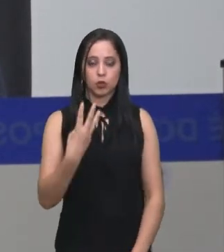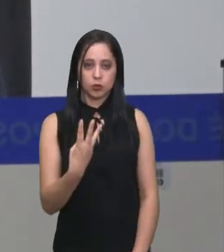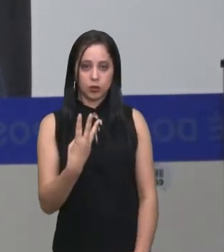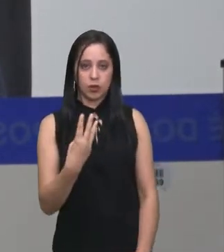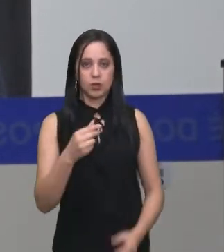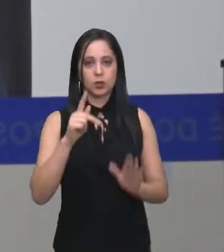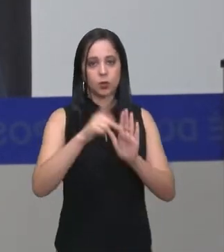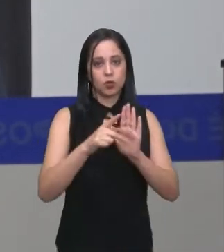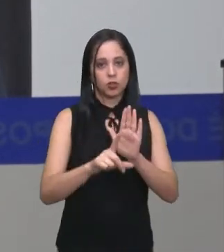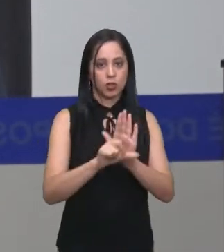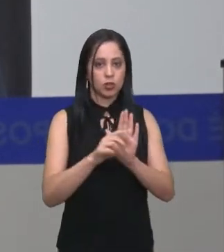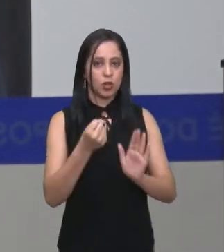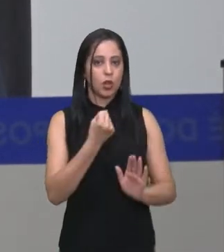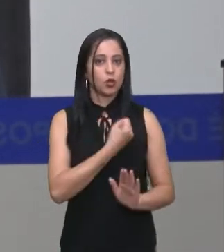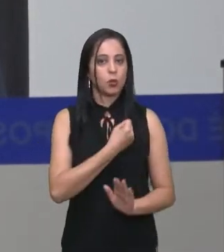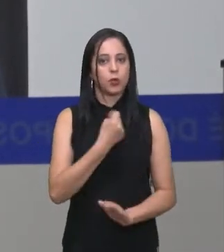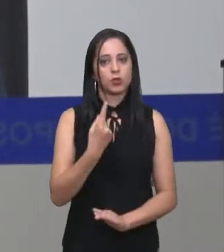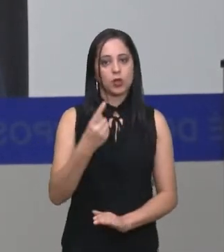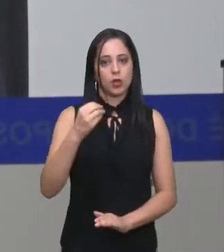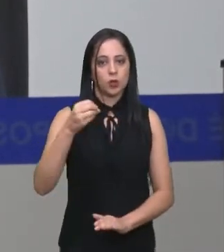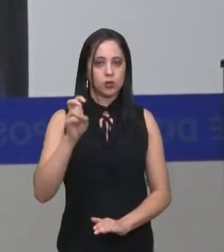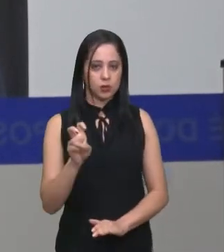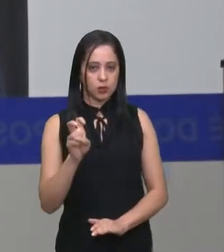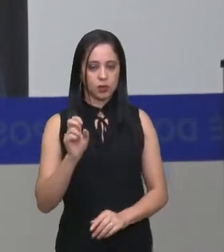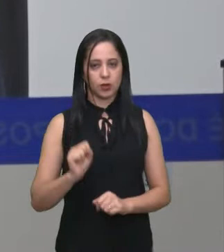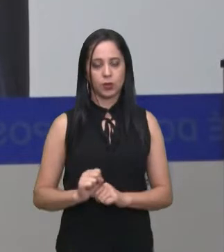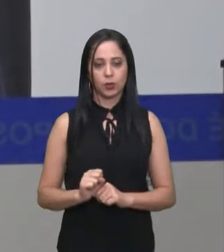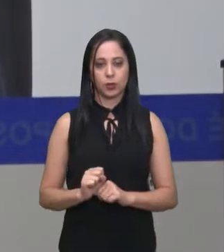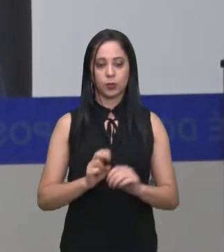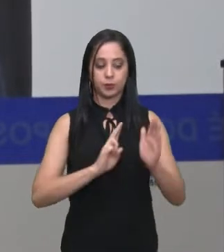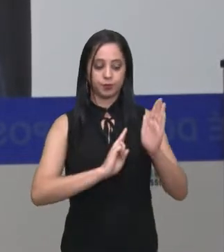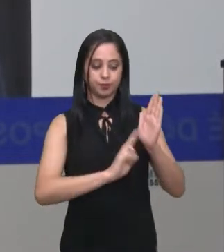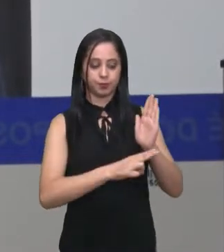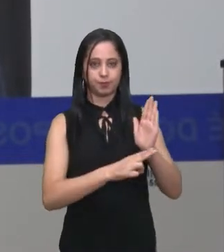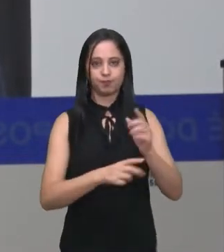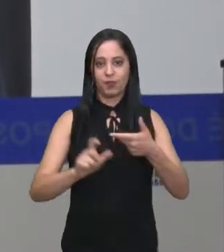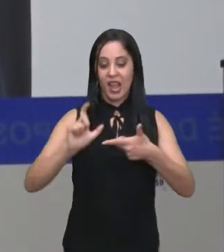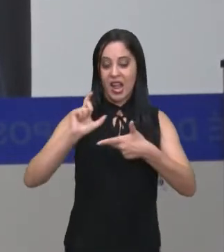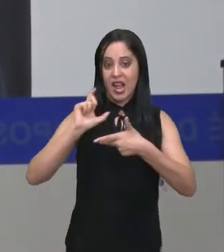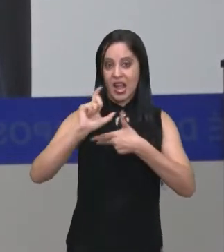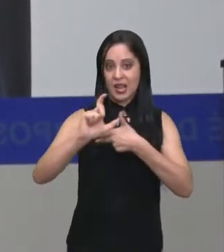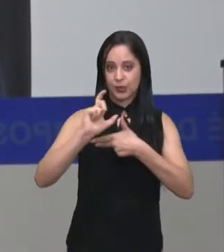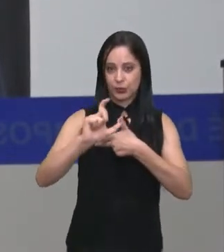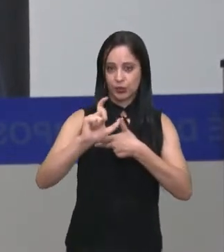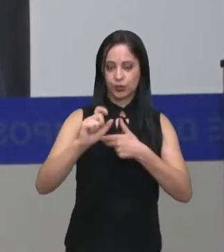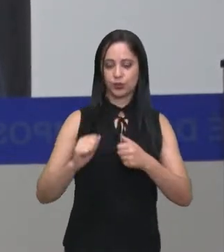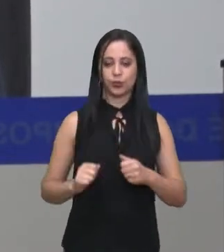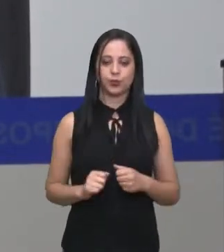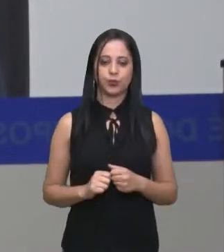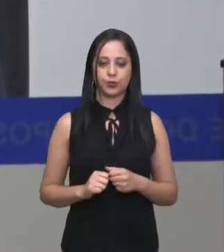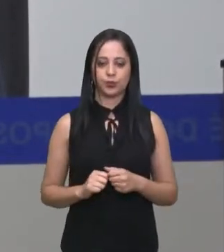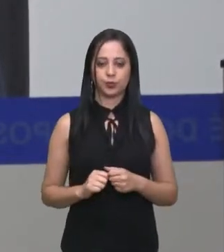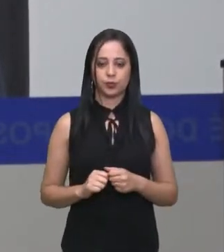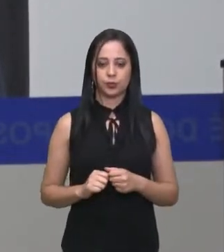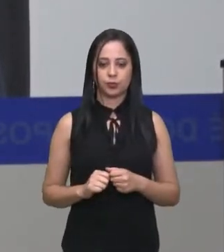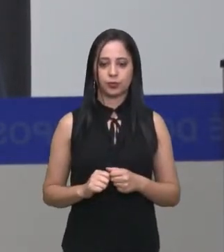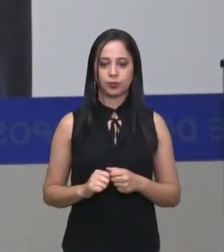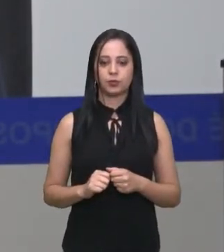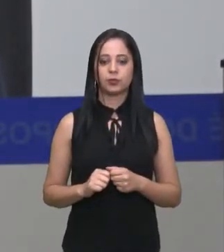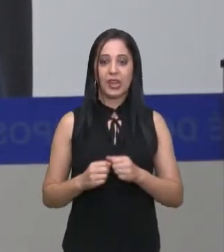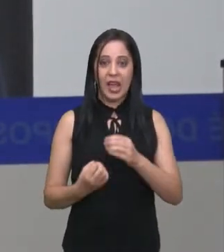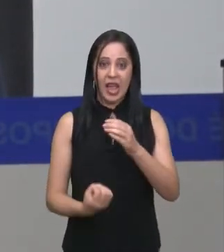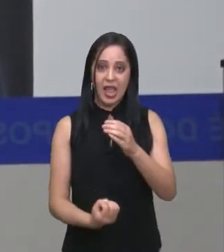3823/2022, projeto de lei número 105/2022, de autoria do Poder Executivo. Cria e